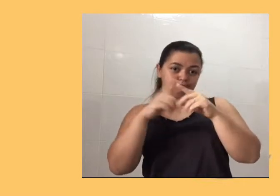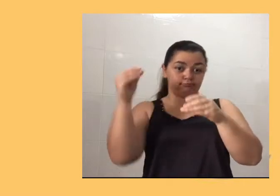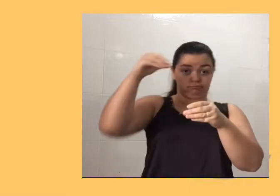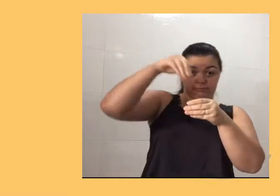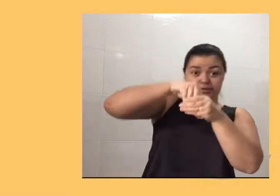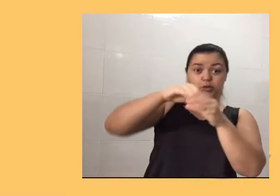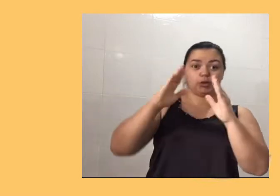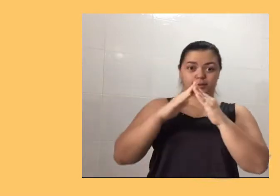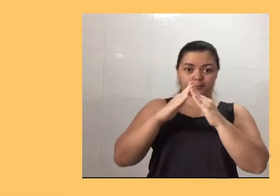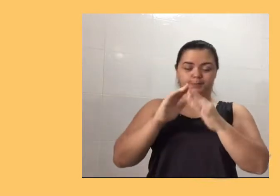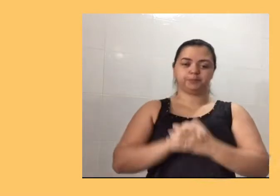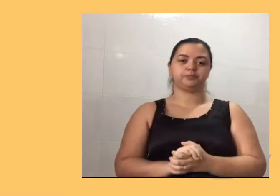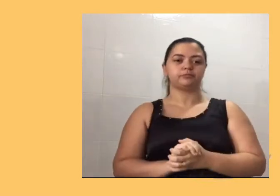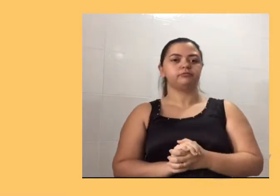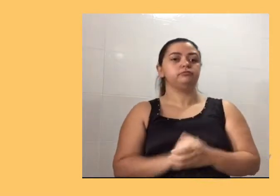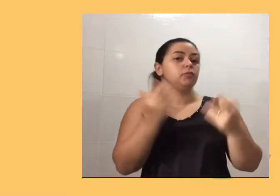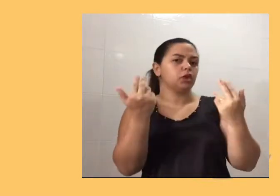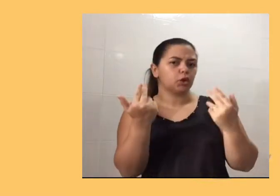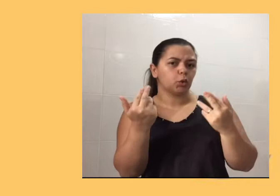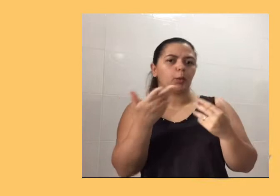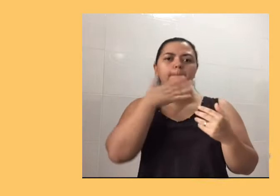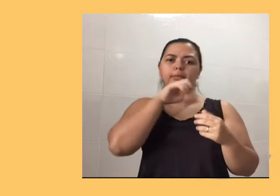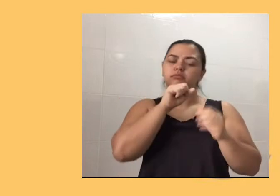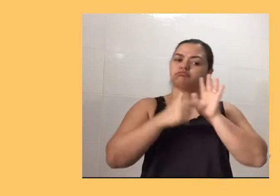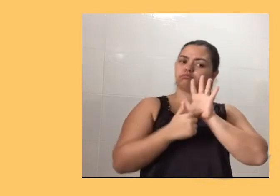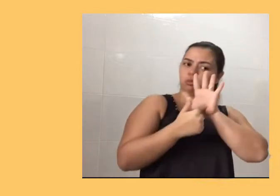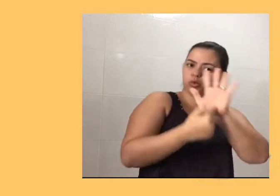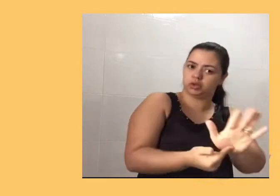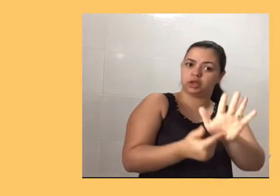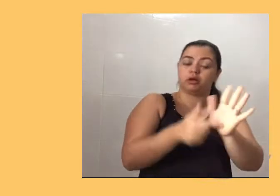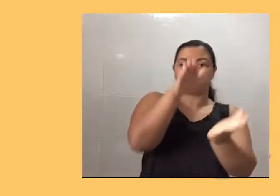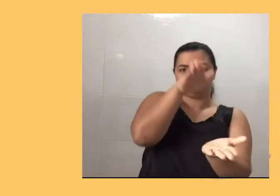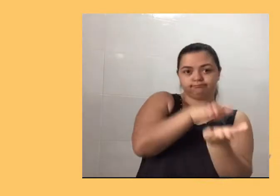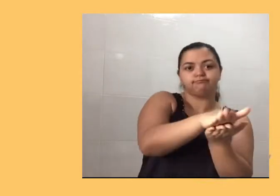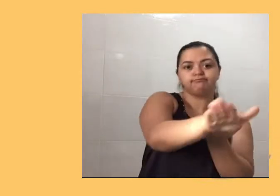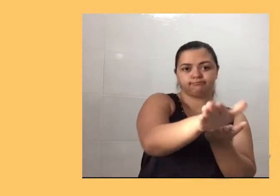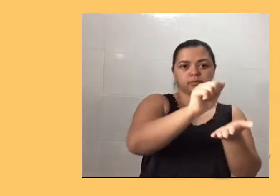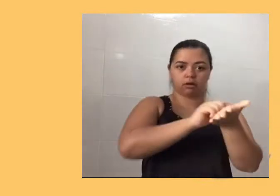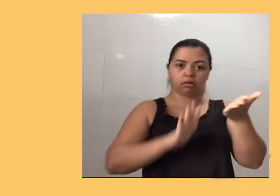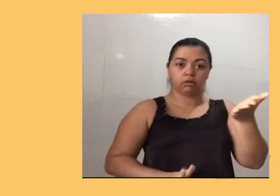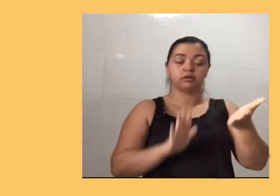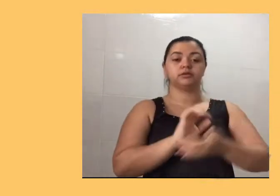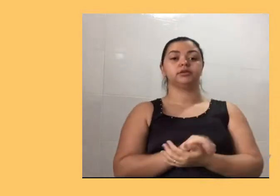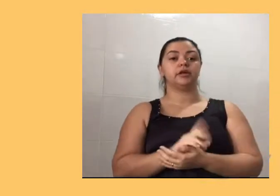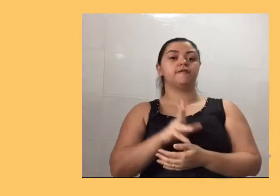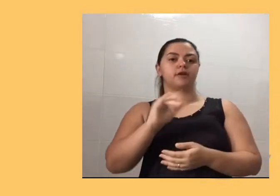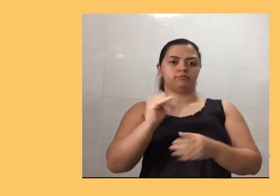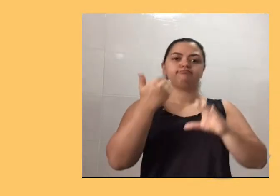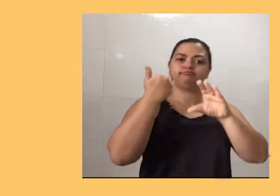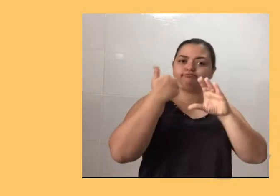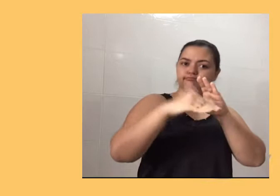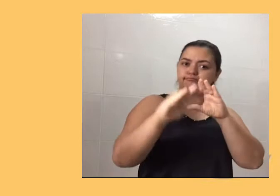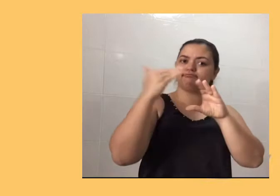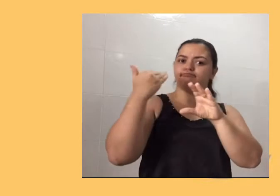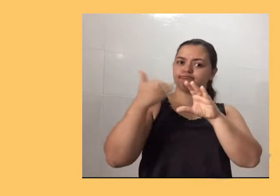de os pais passarem os vídeos e imprimirem, se possível, as atividades. Elas vão ser enviadas de acordo com